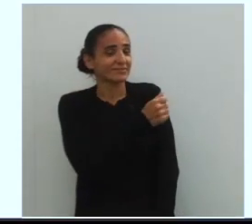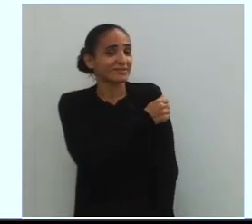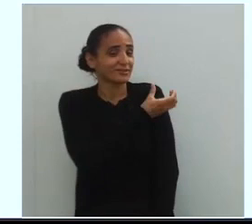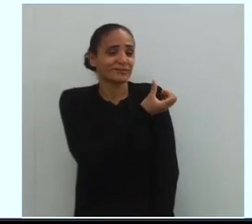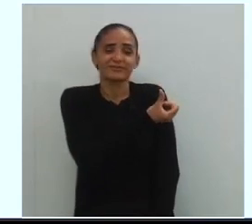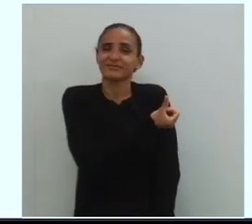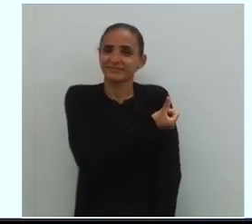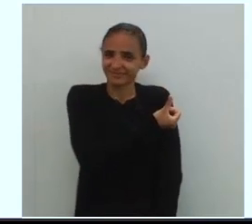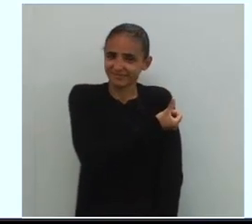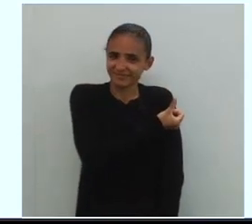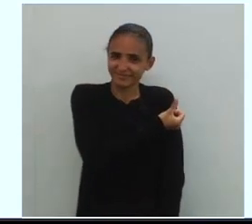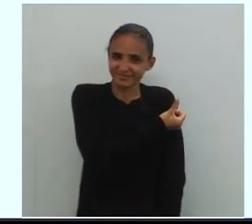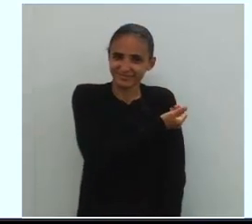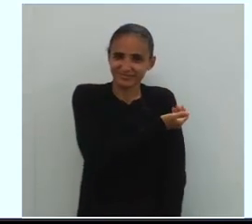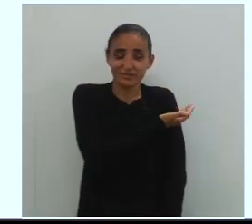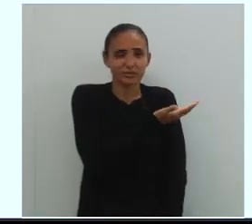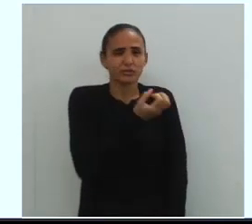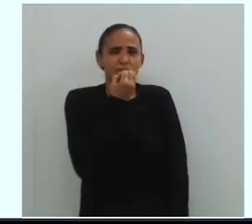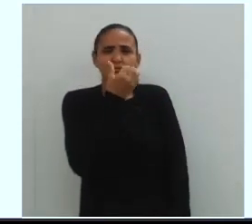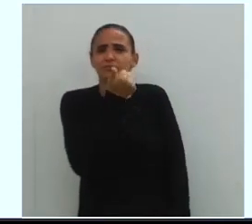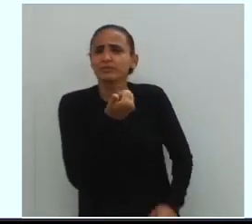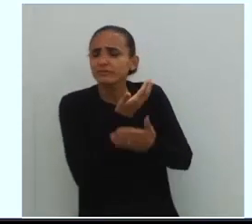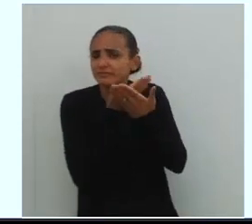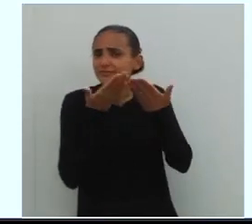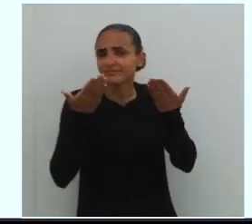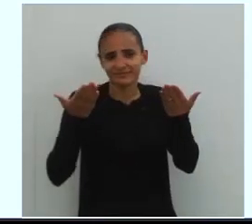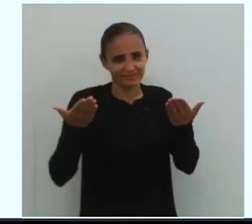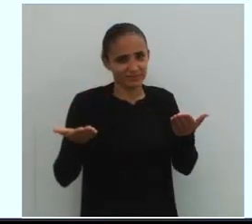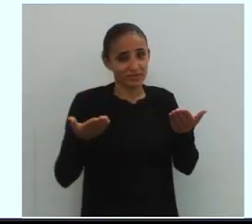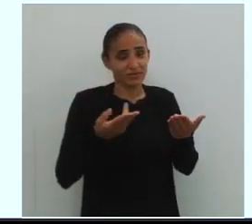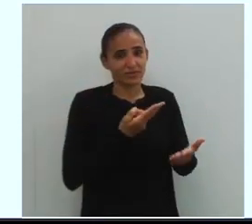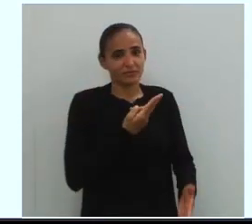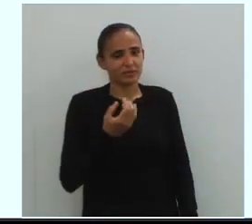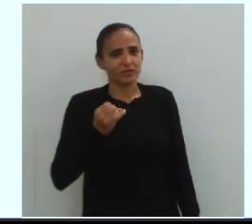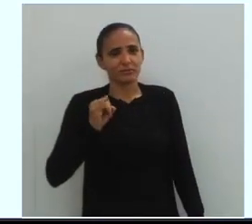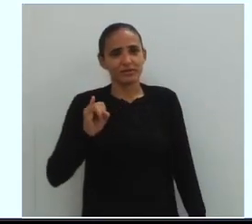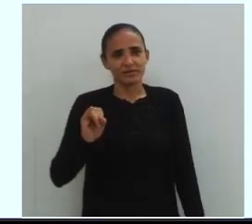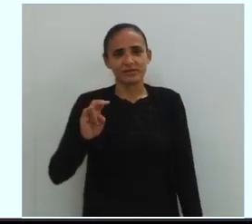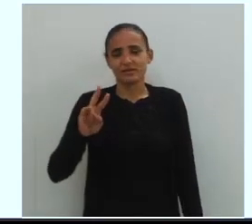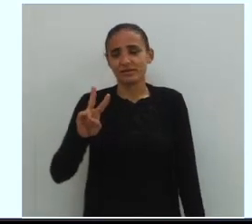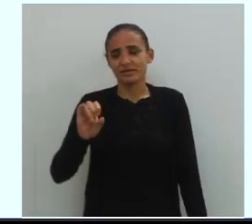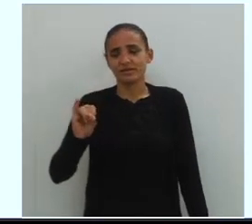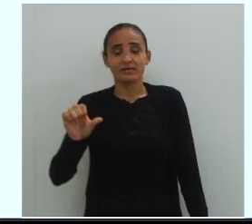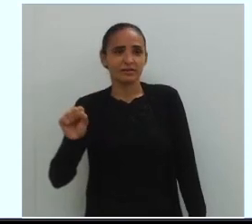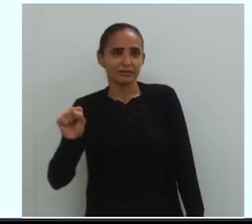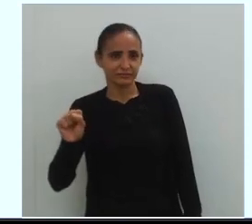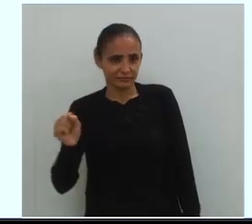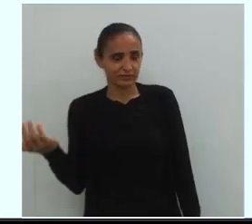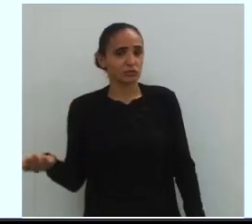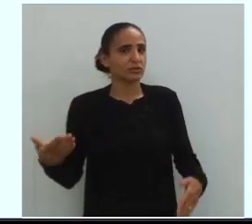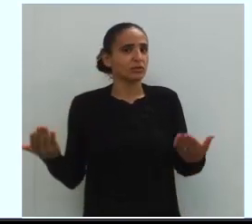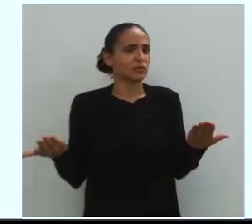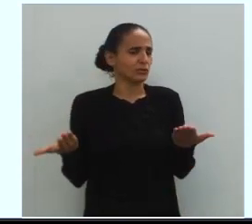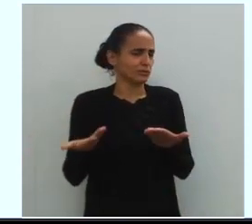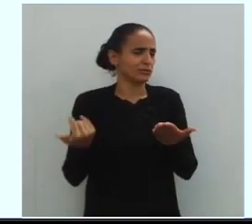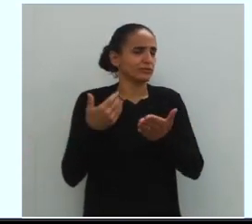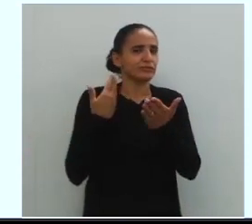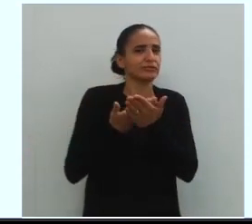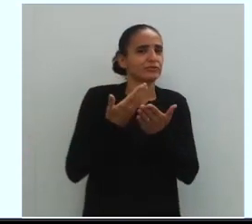Olá, galerinha do sexto ano, tudo bem com vocês? Meu nome é Ives Fernando e hoje nós